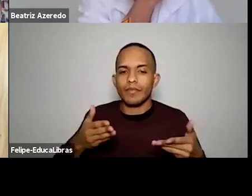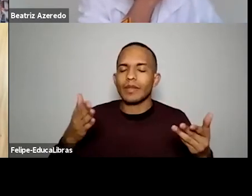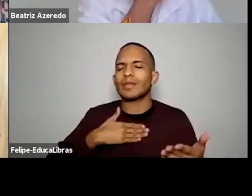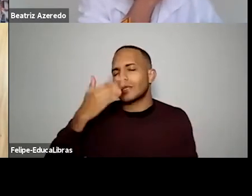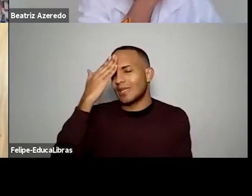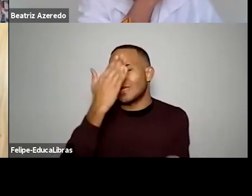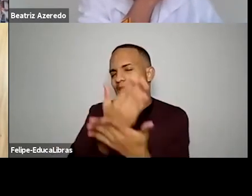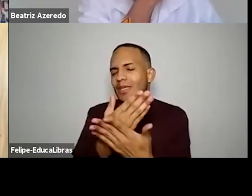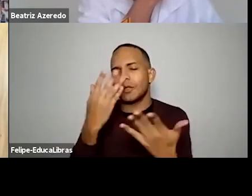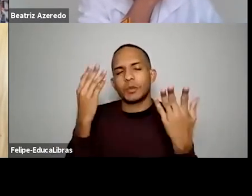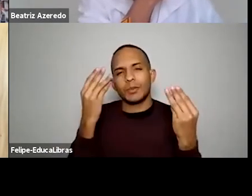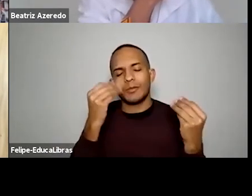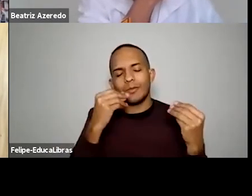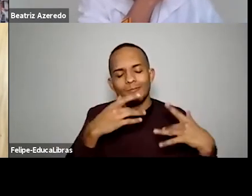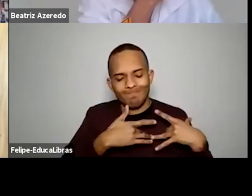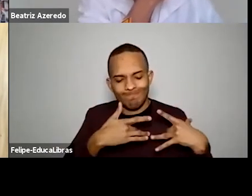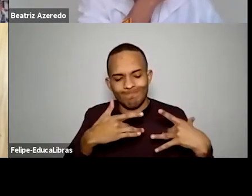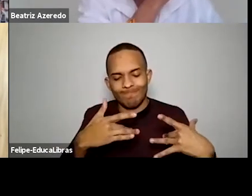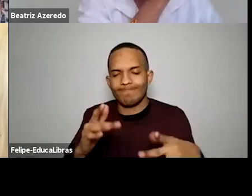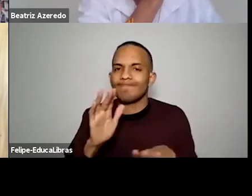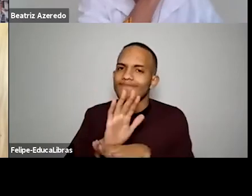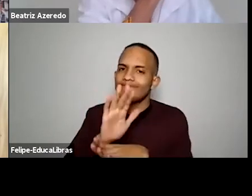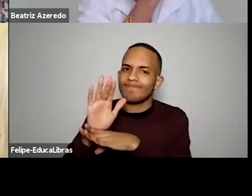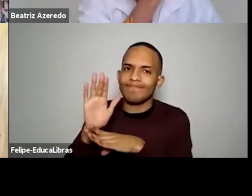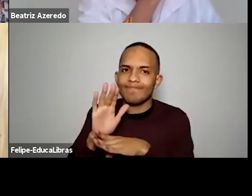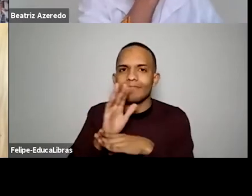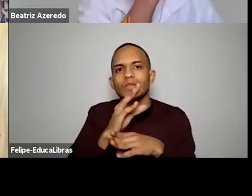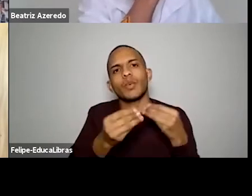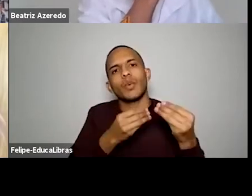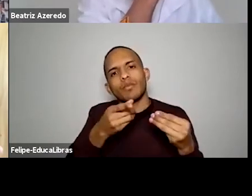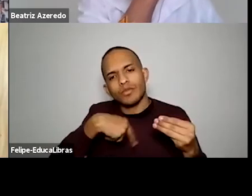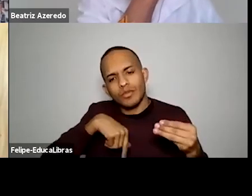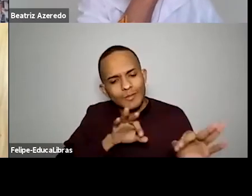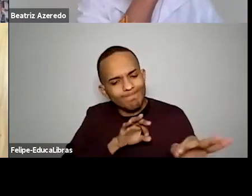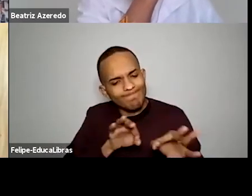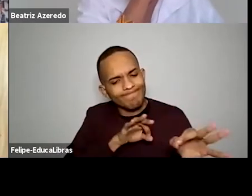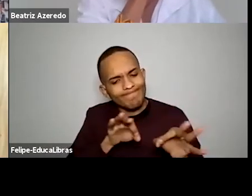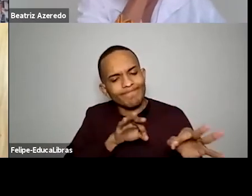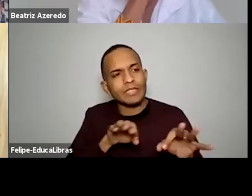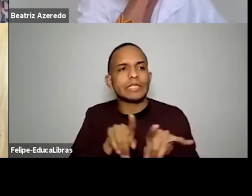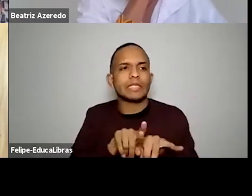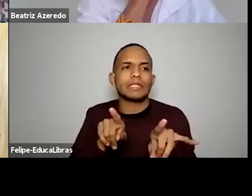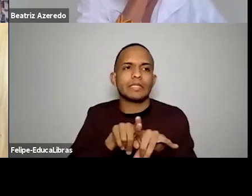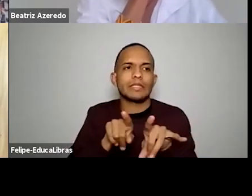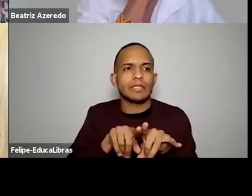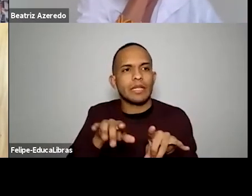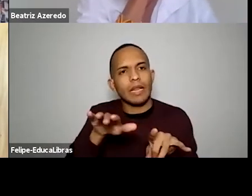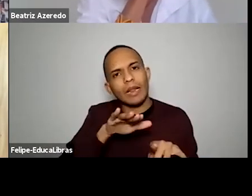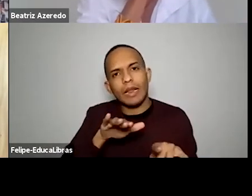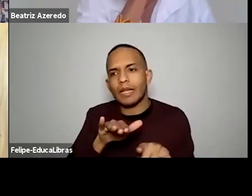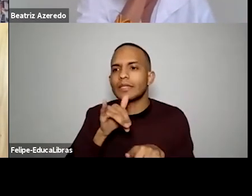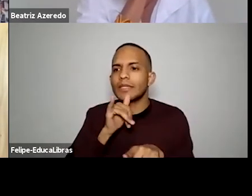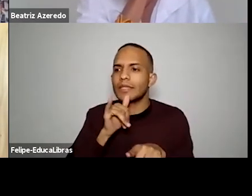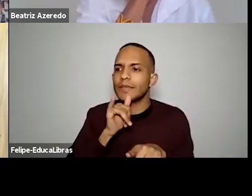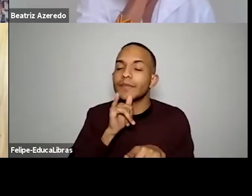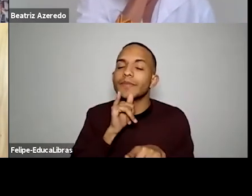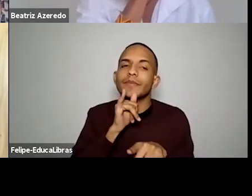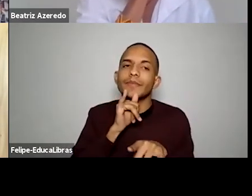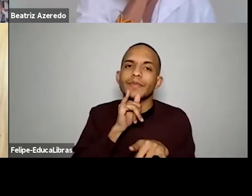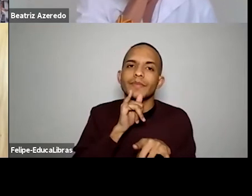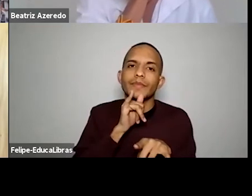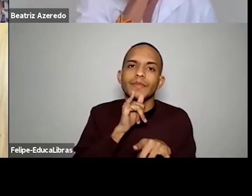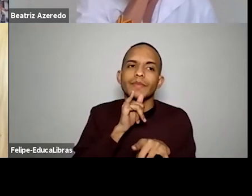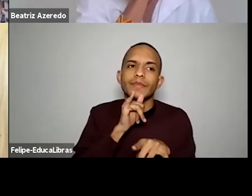questão de doação recorrente, né? Ou como que a gente se planeja para isso, uma doação que não é carimbada. E na sua descrição, Jonas,